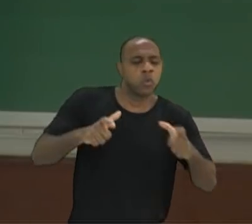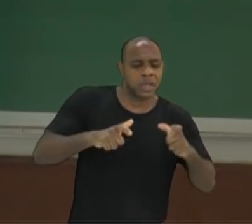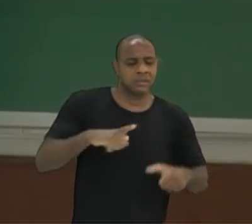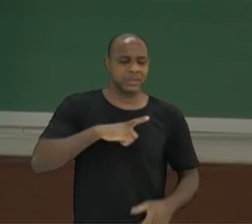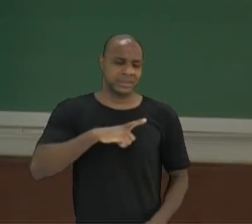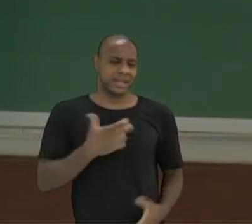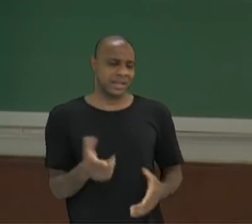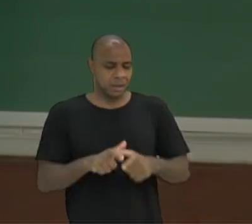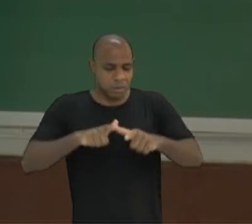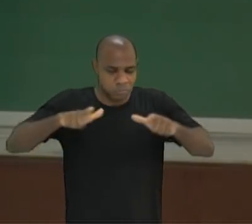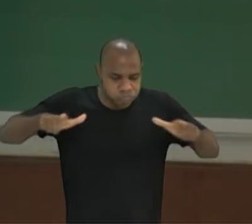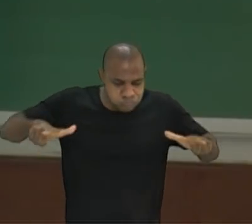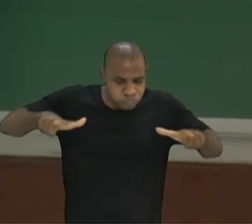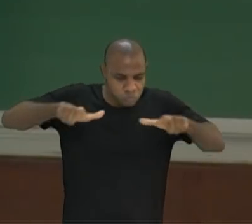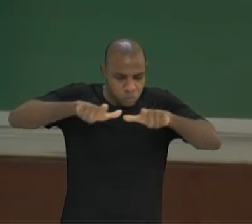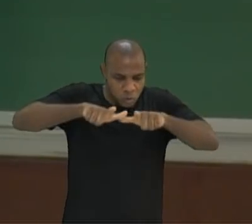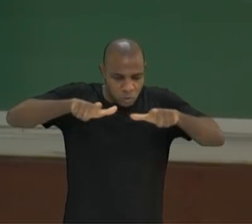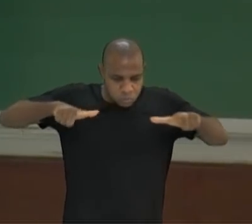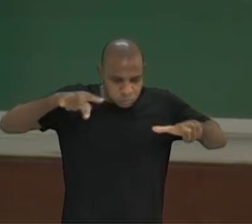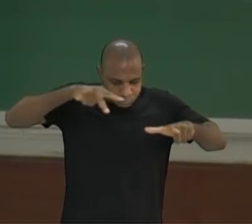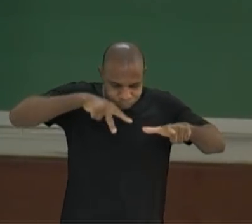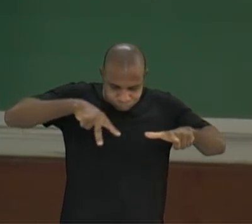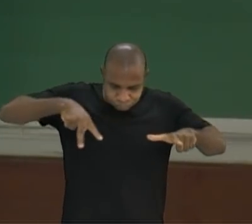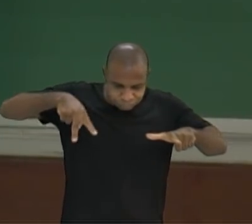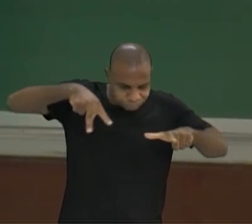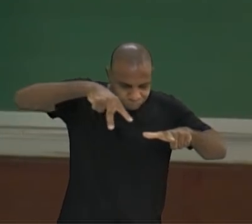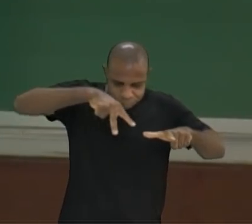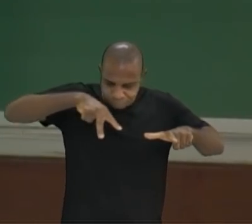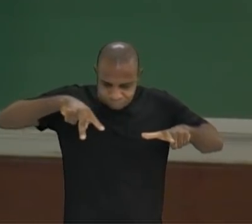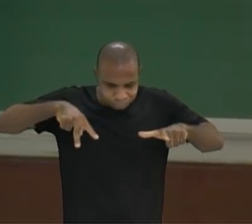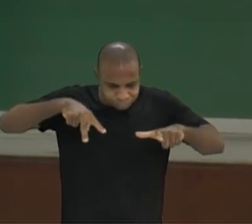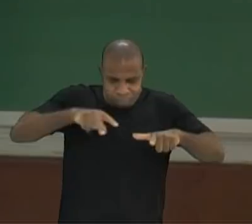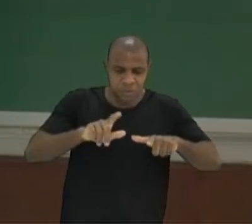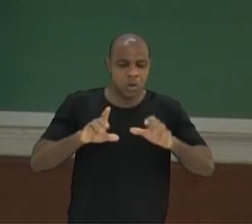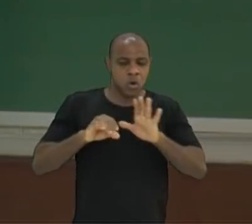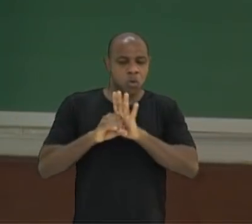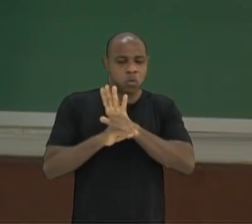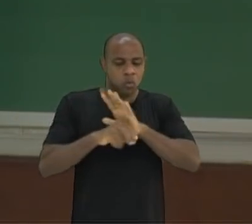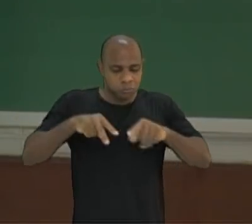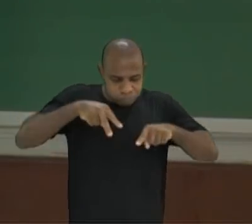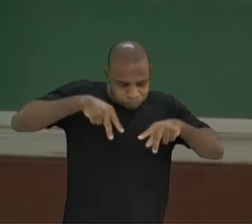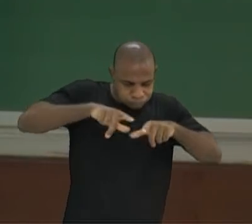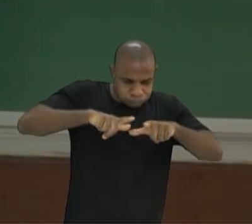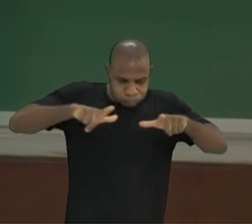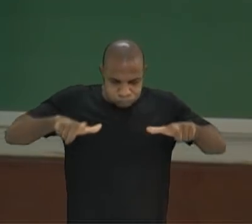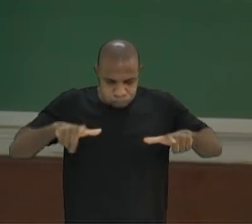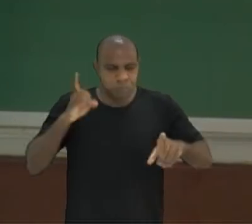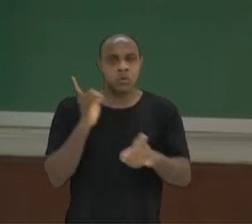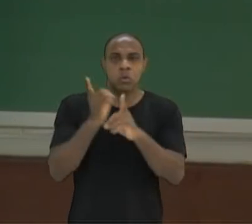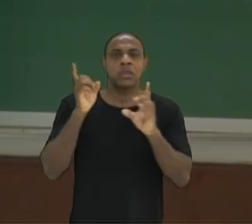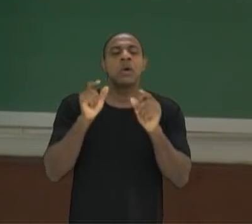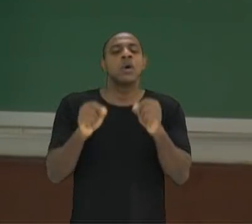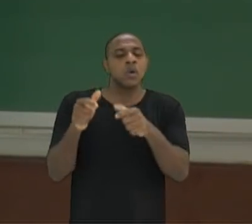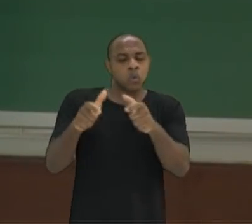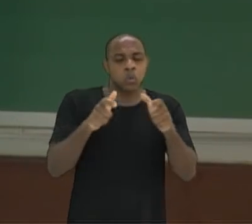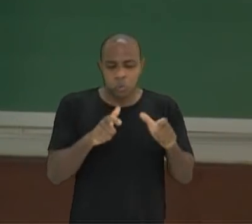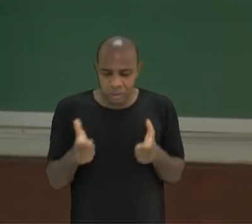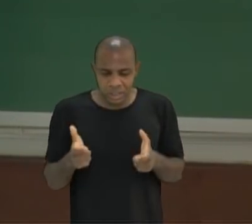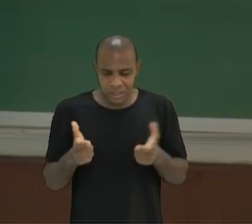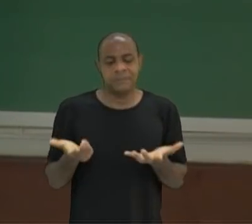está. Por uma página que você abra lá, o Google, né, onde você possa encontrar